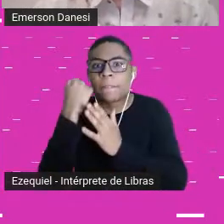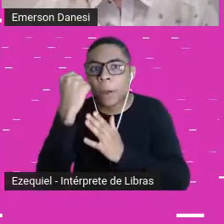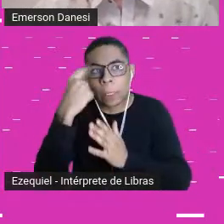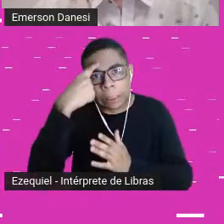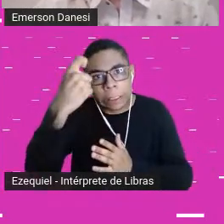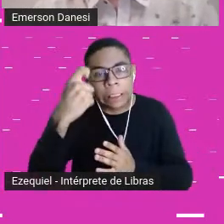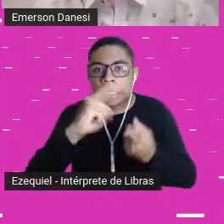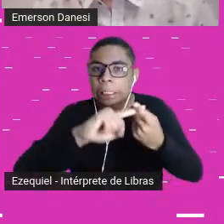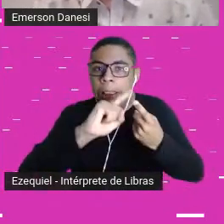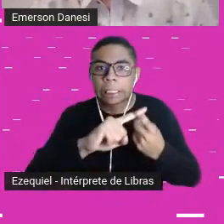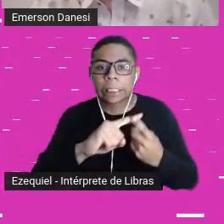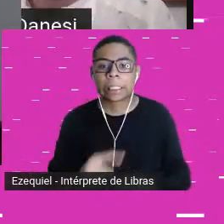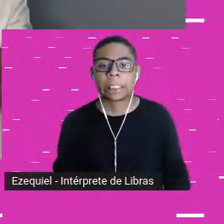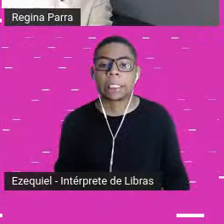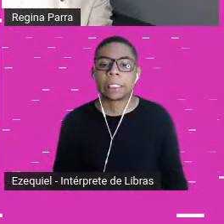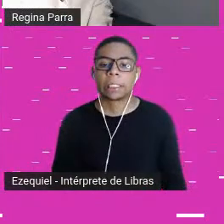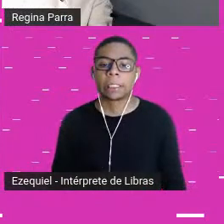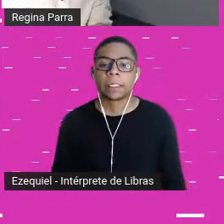tem.